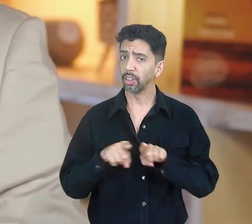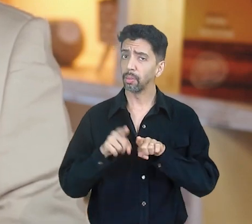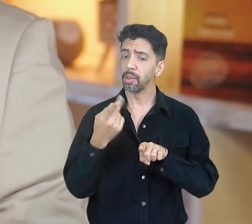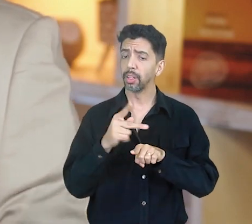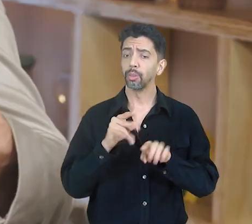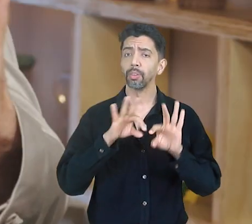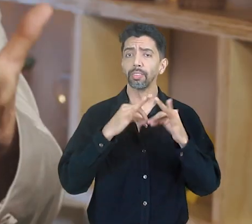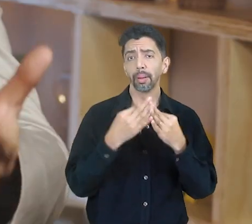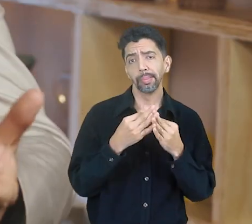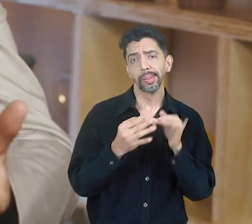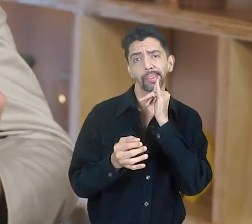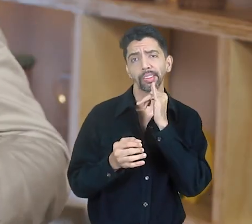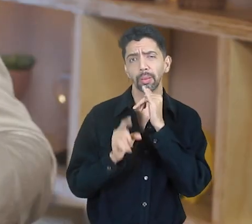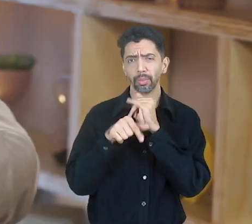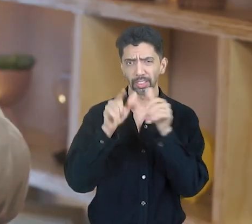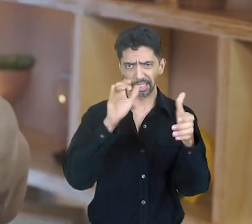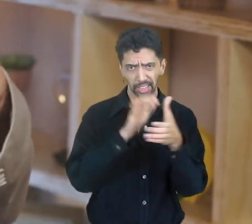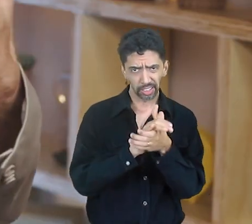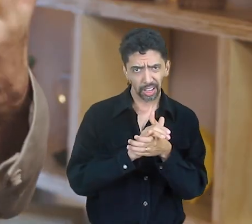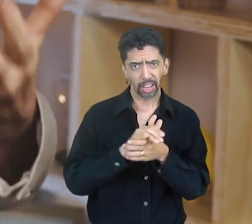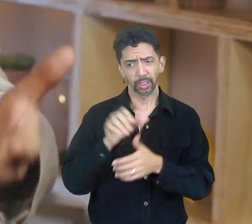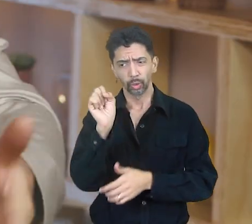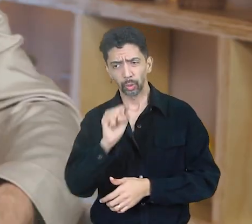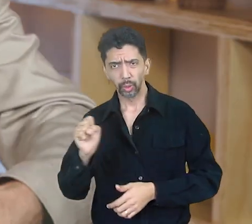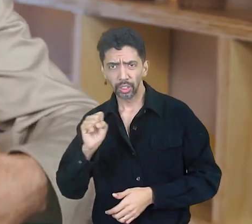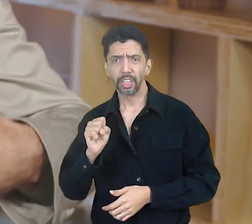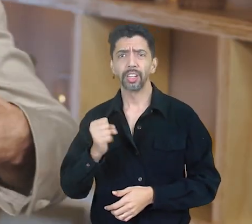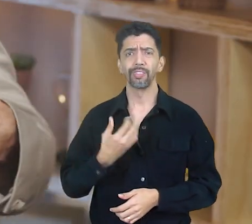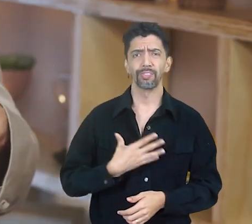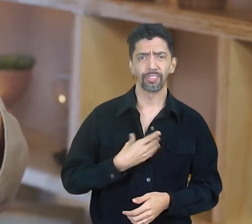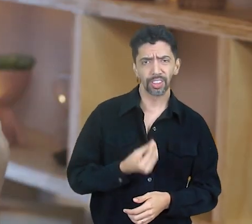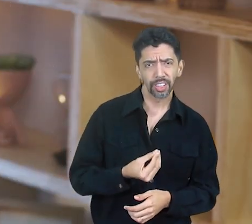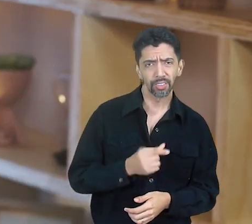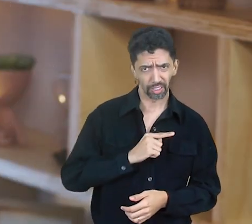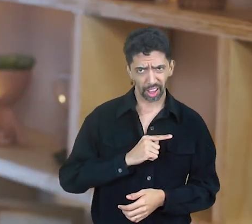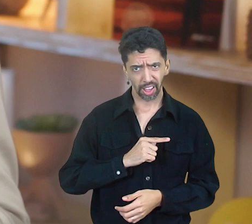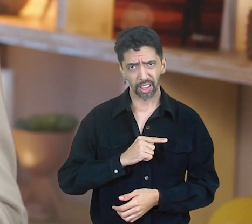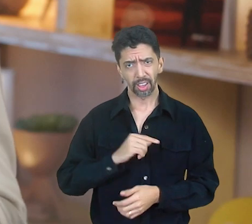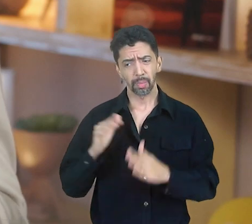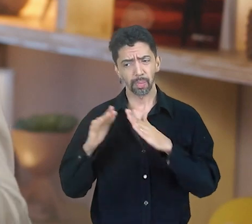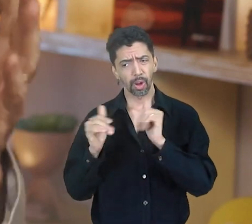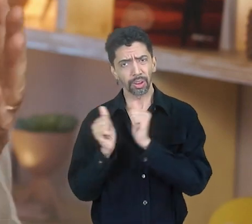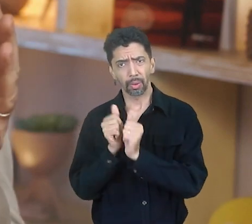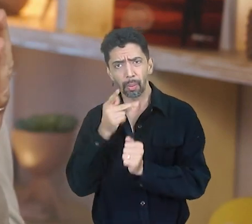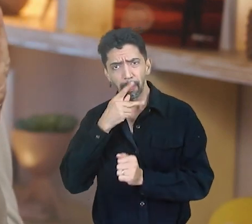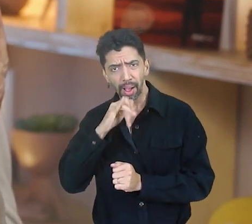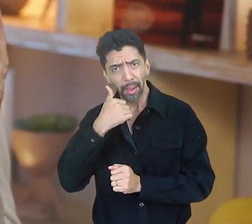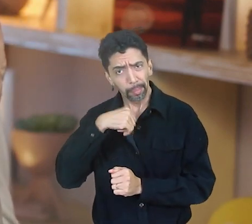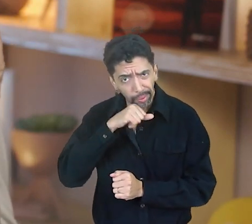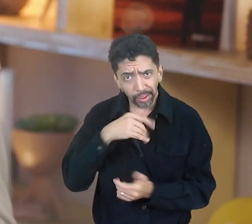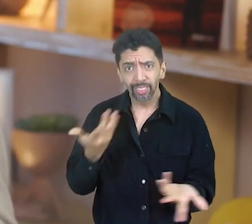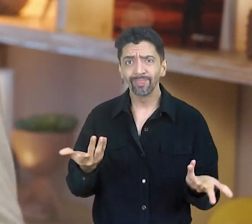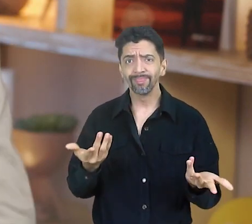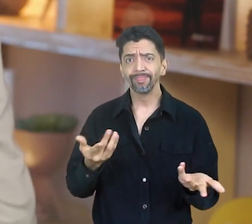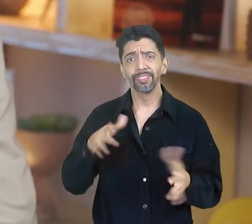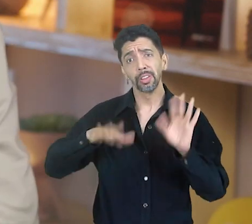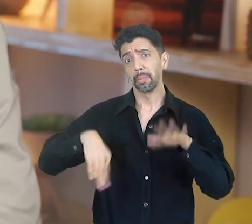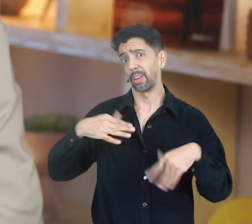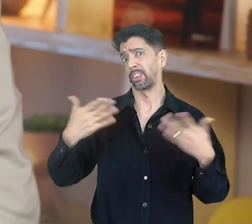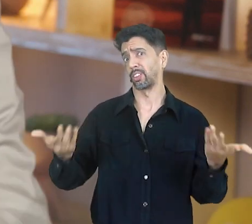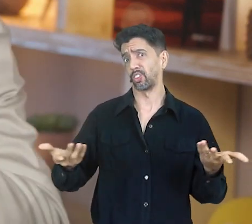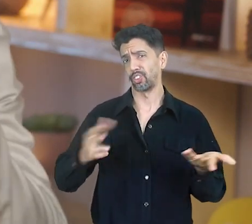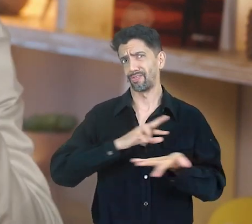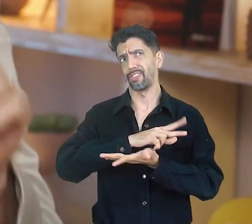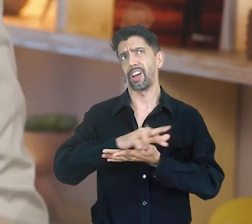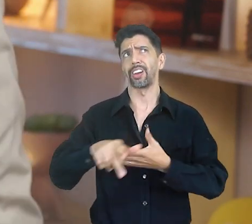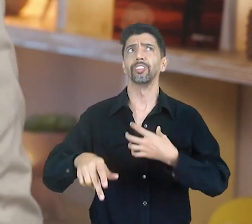da sua família. É casado, tem filhos, mora com os pais, é solteiro, enfim. Tem várias oportunidades para que a gente